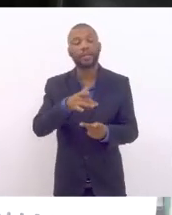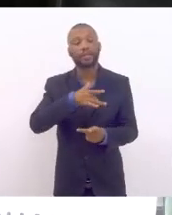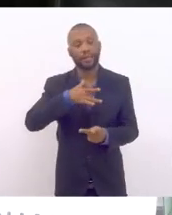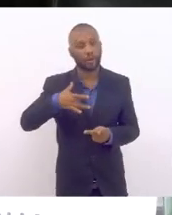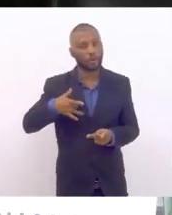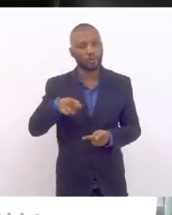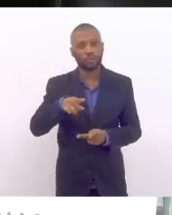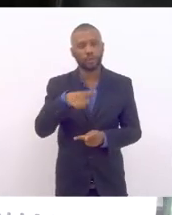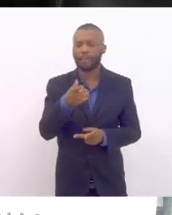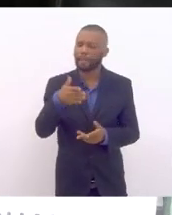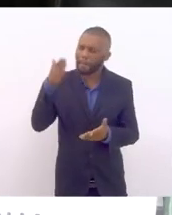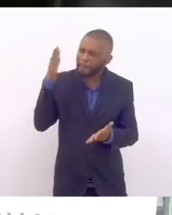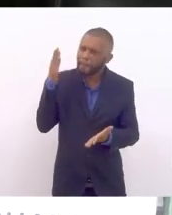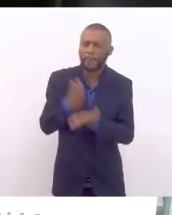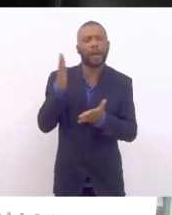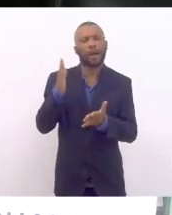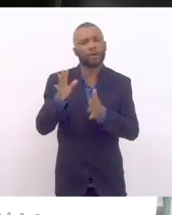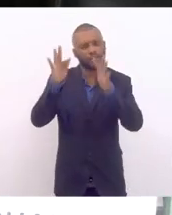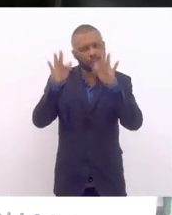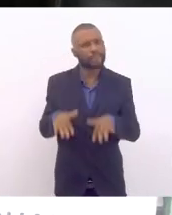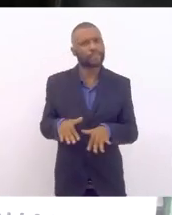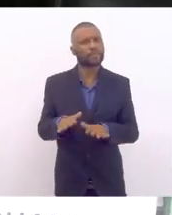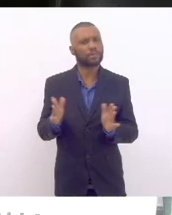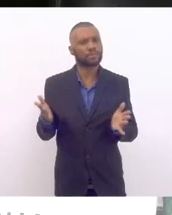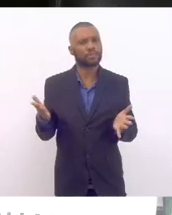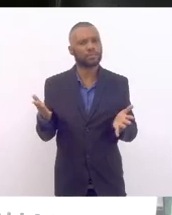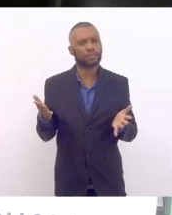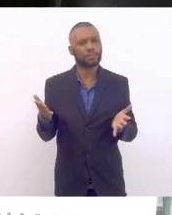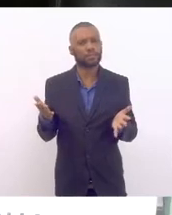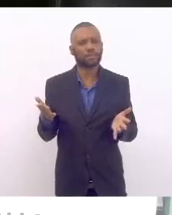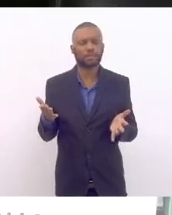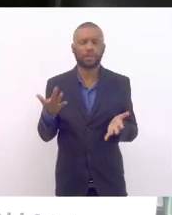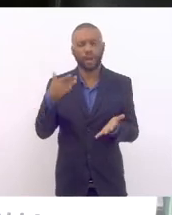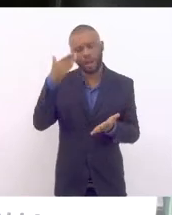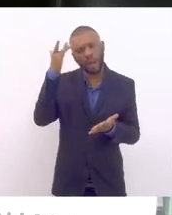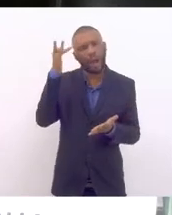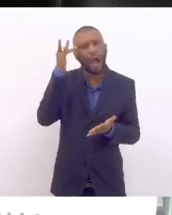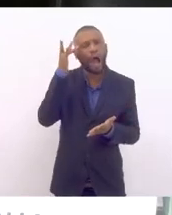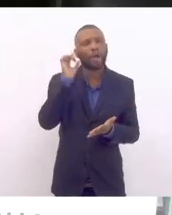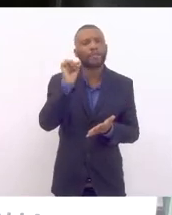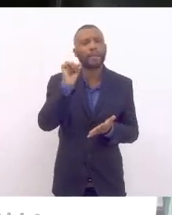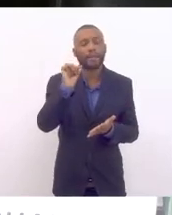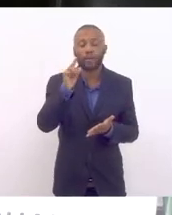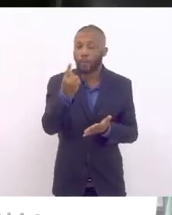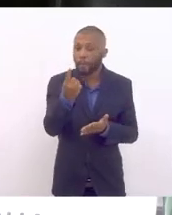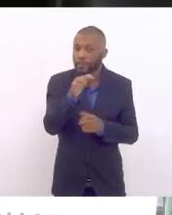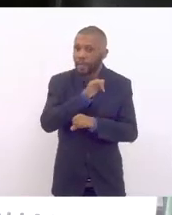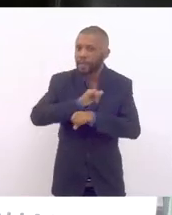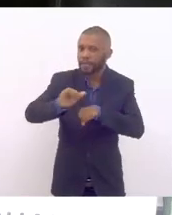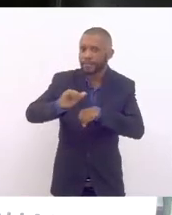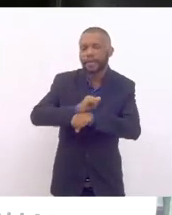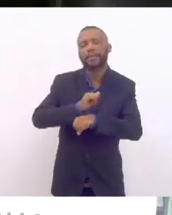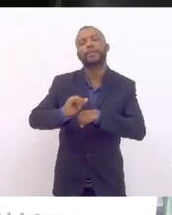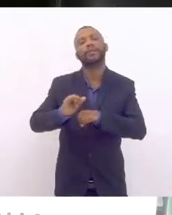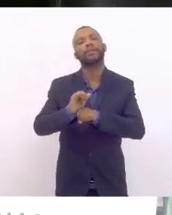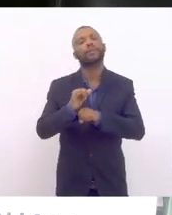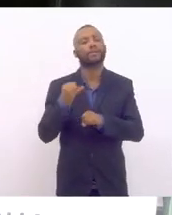e a gente só dar um fim nisso e eu acho que uma das maneiras